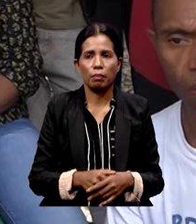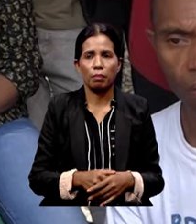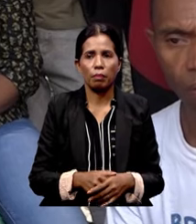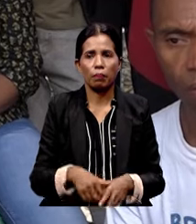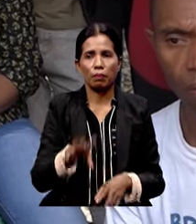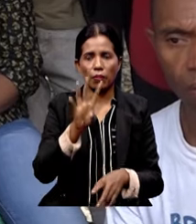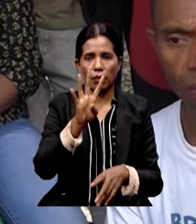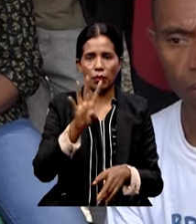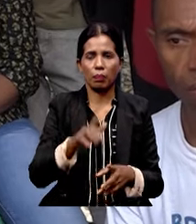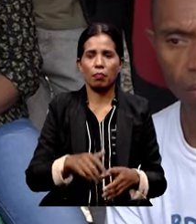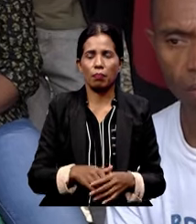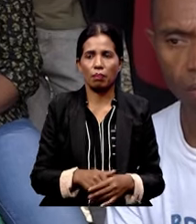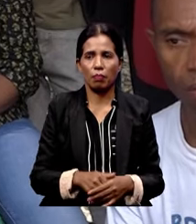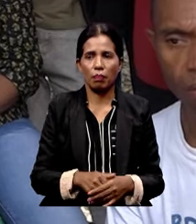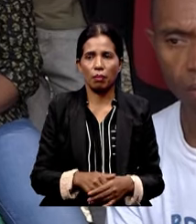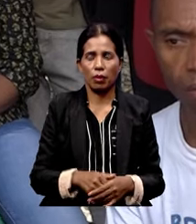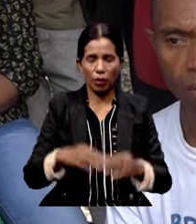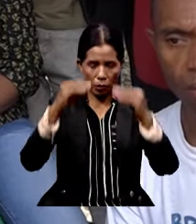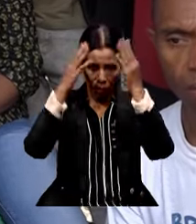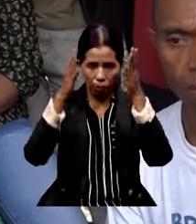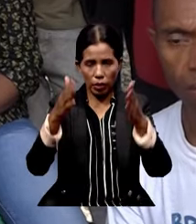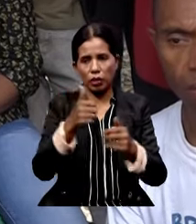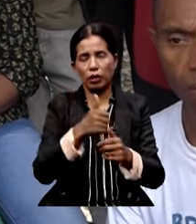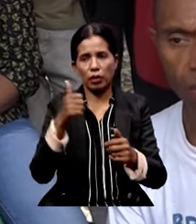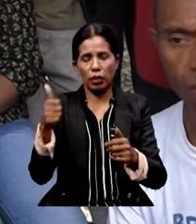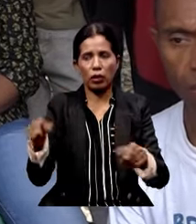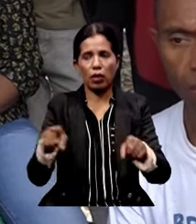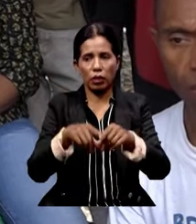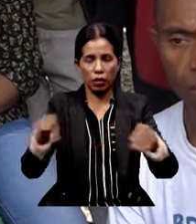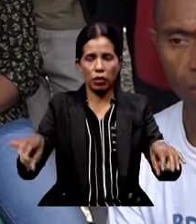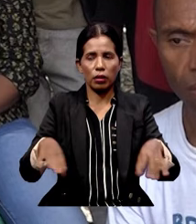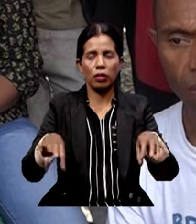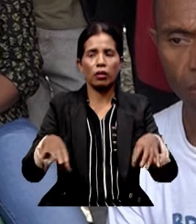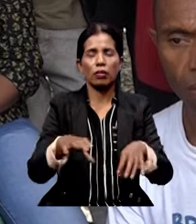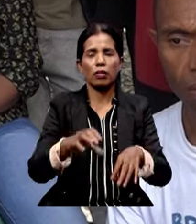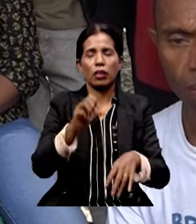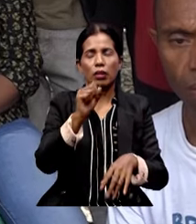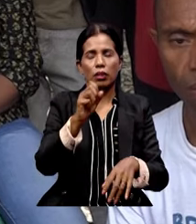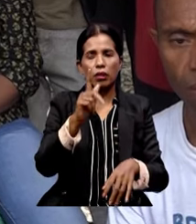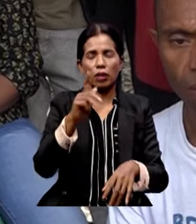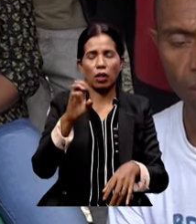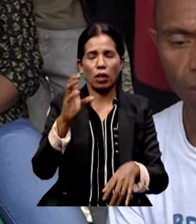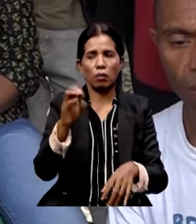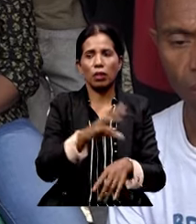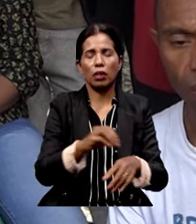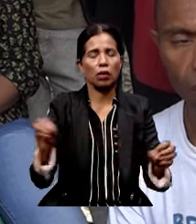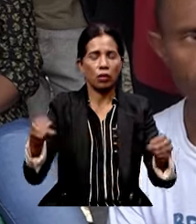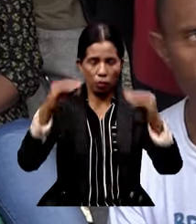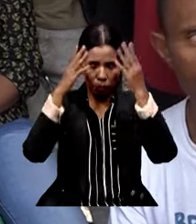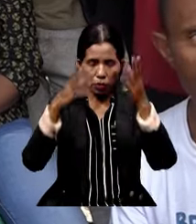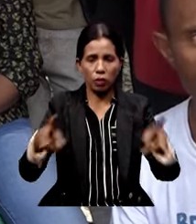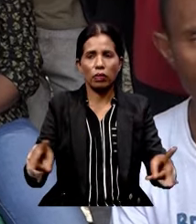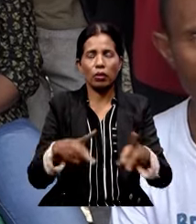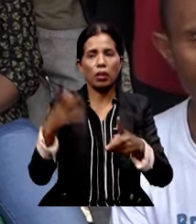Hat, professores balun anesan funcionário secop nian no la os profesor voluntario ia